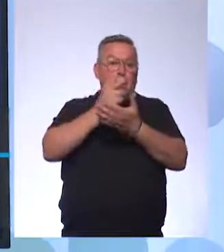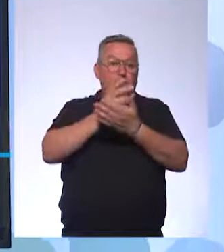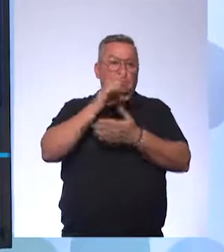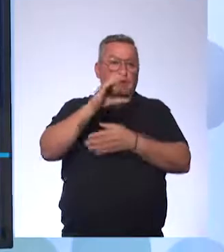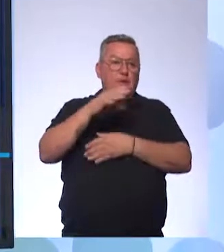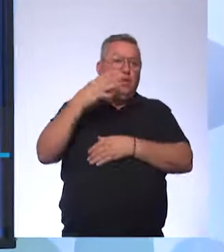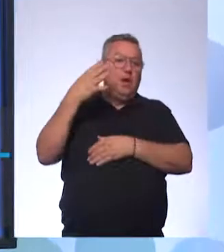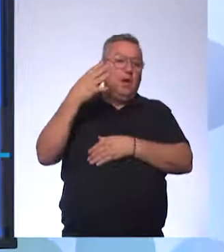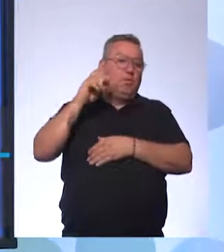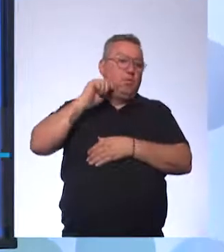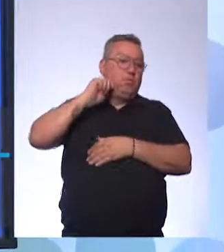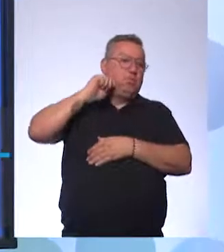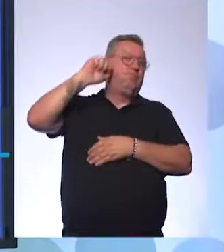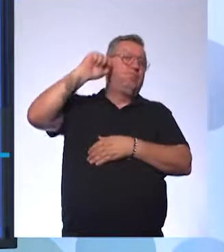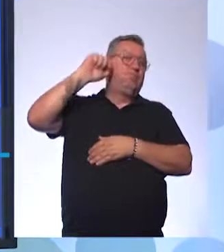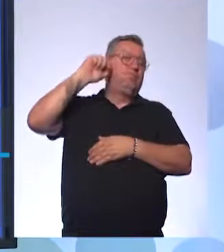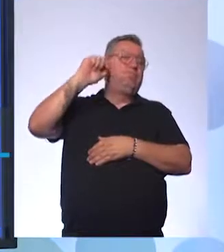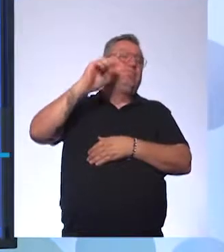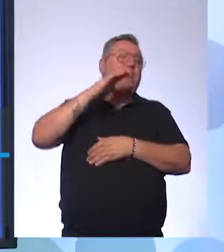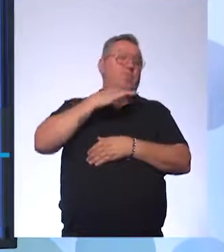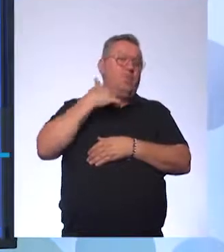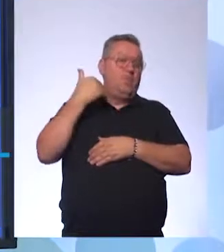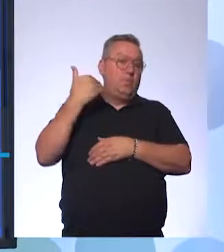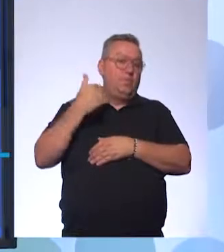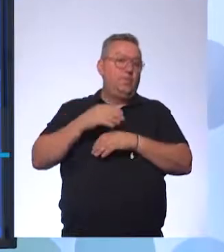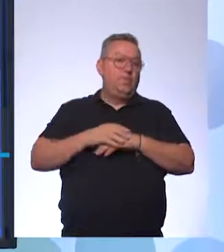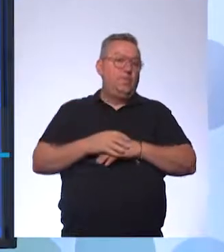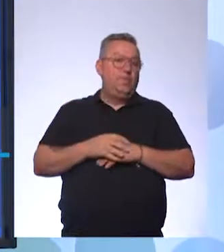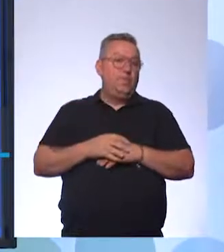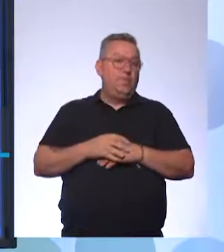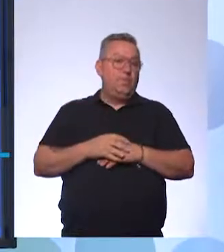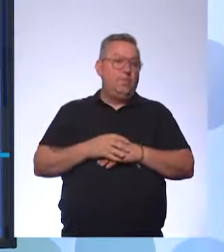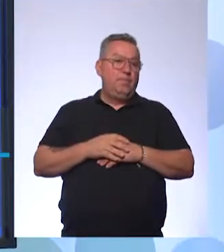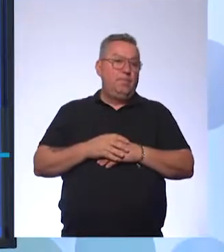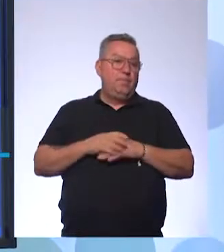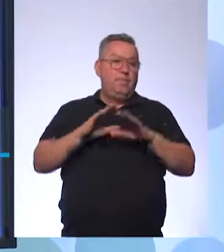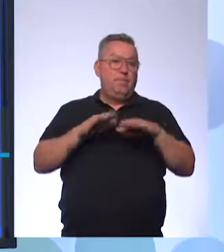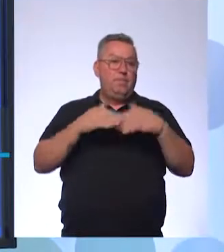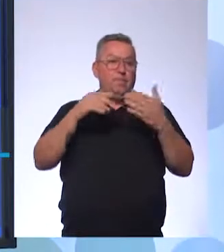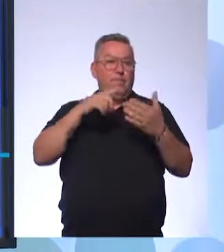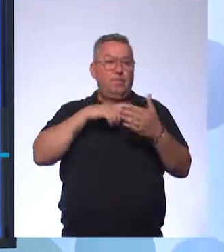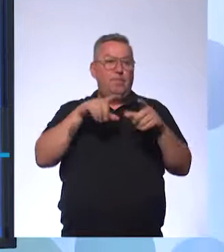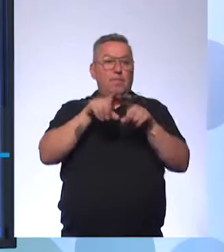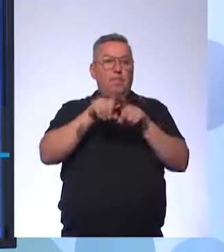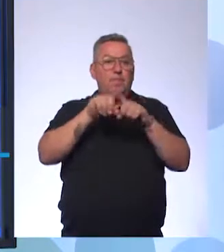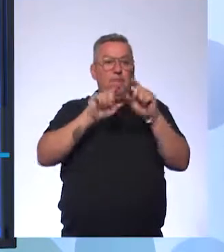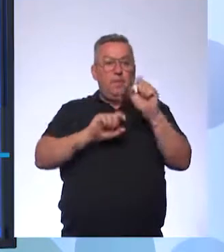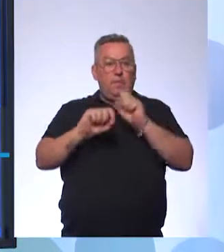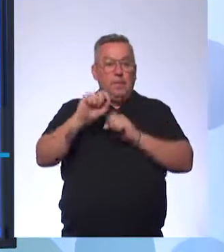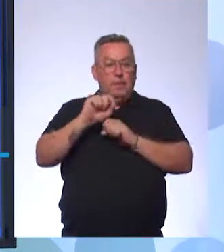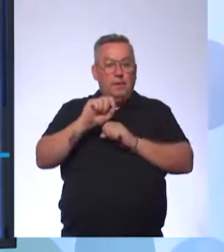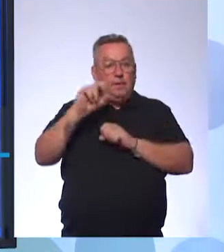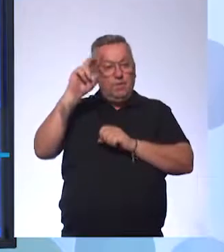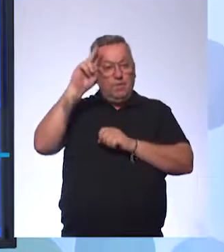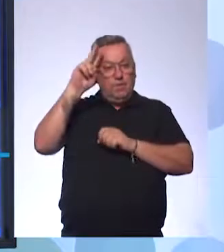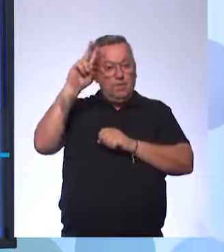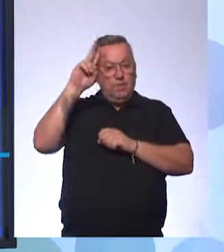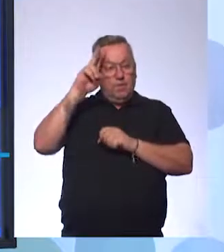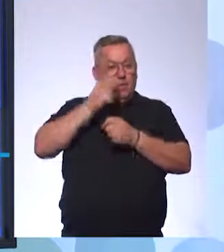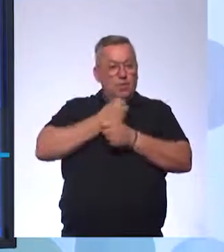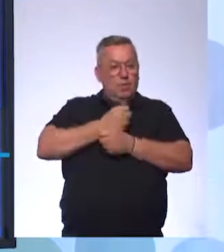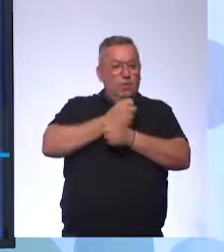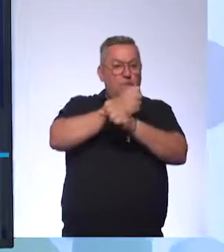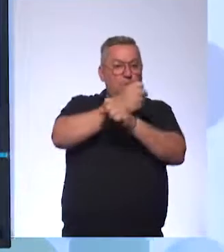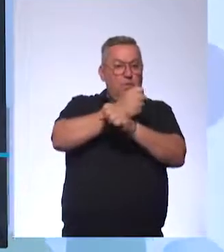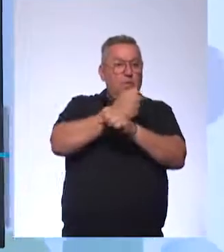na 4ª vez, ele foi enforcado e morto. Então, nós temos também aí uma história de